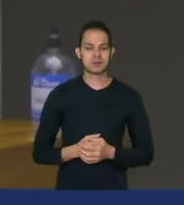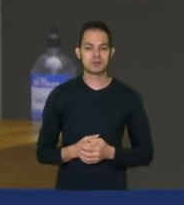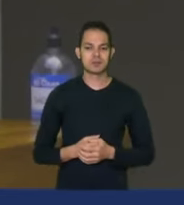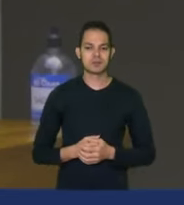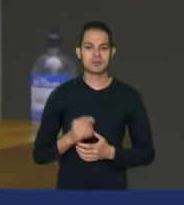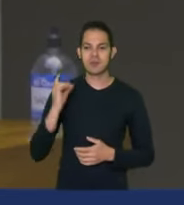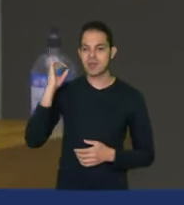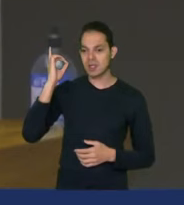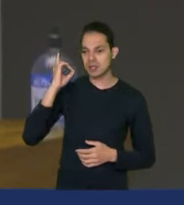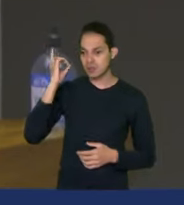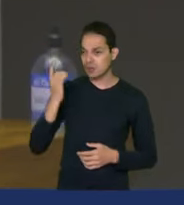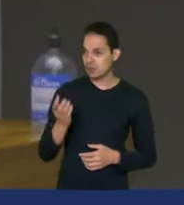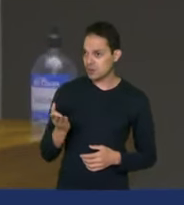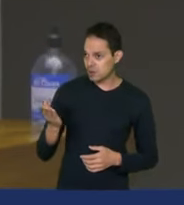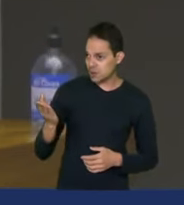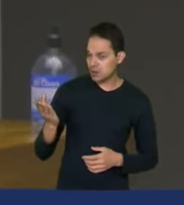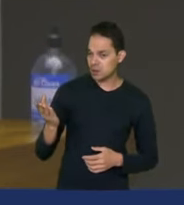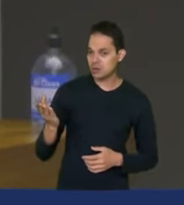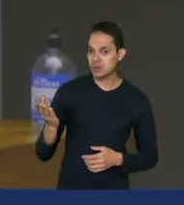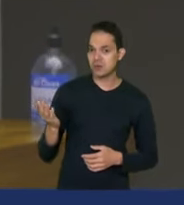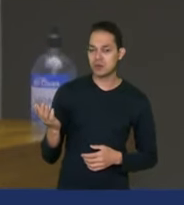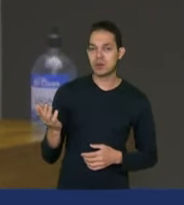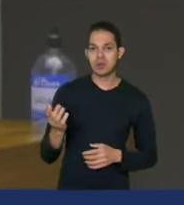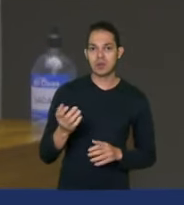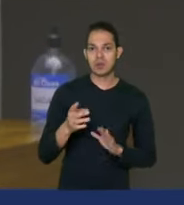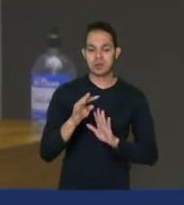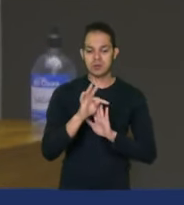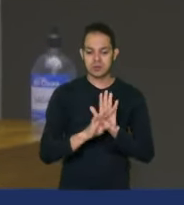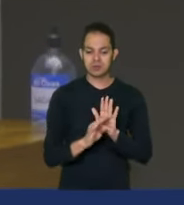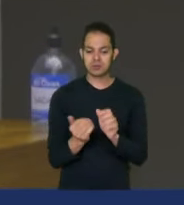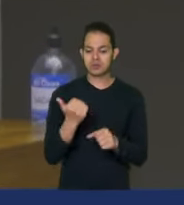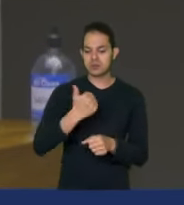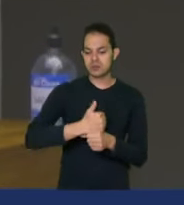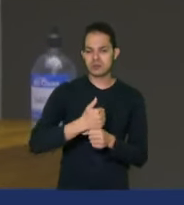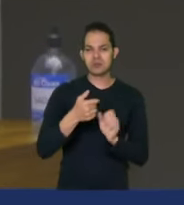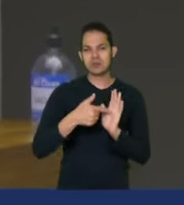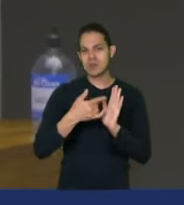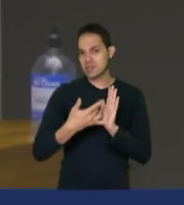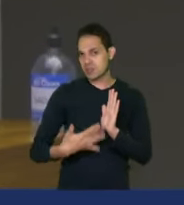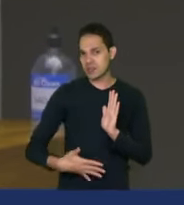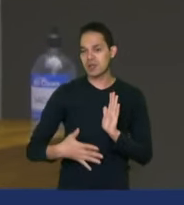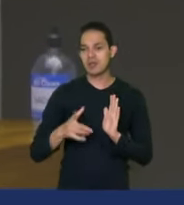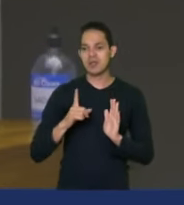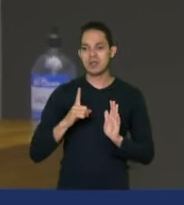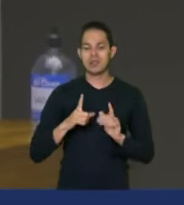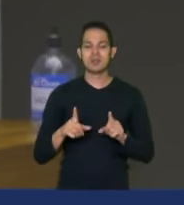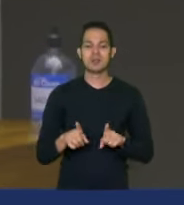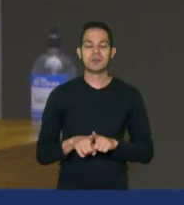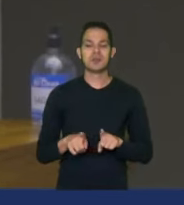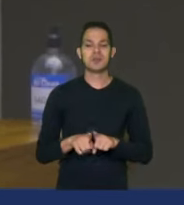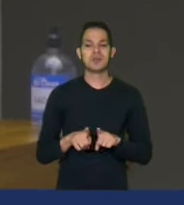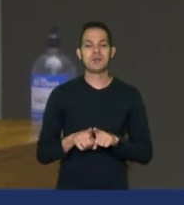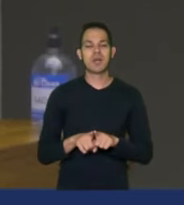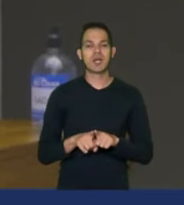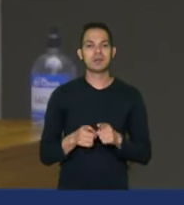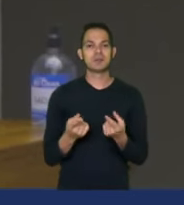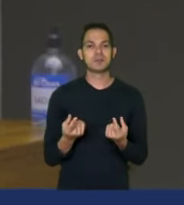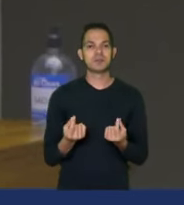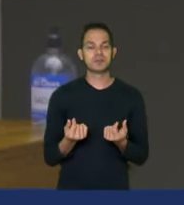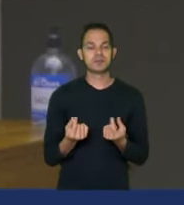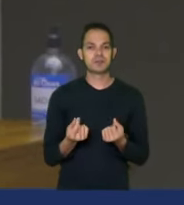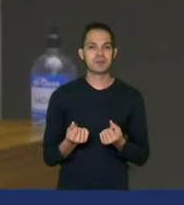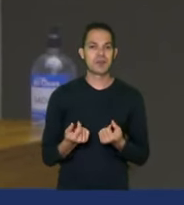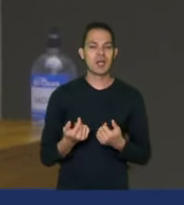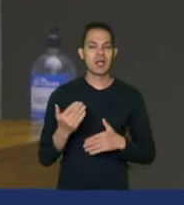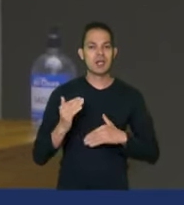Neto tem um substitutivo que discute justamente isso e traz também, para custear essas atividades,